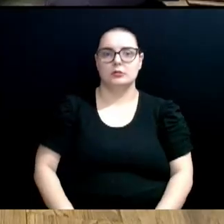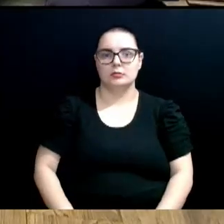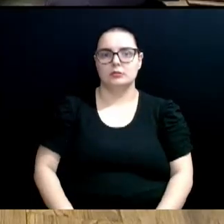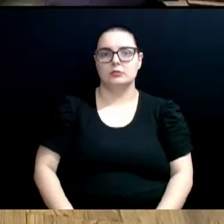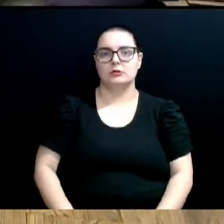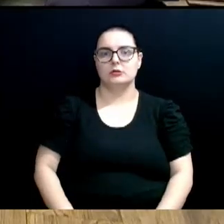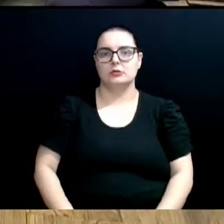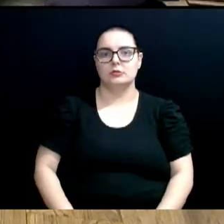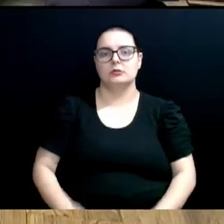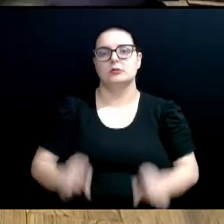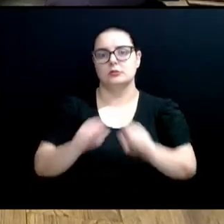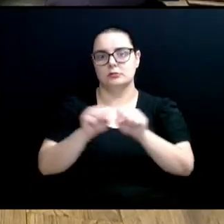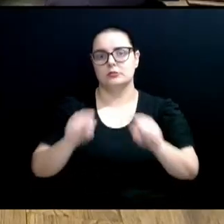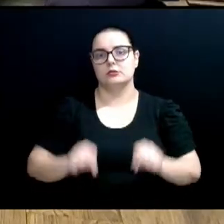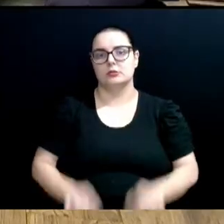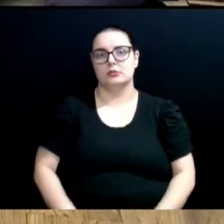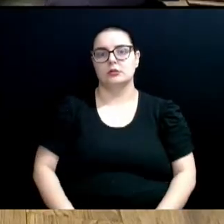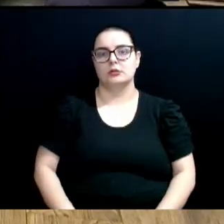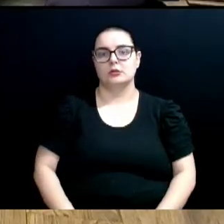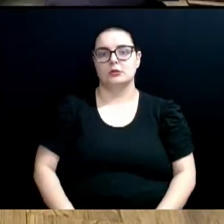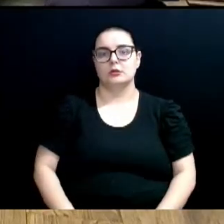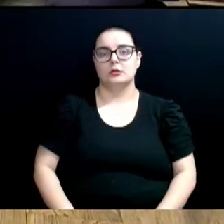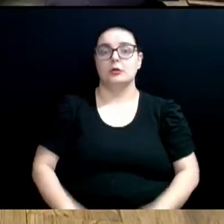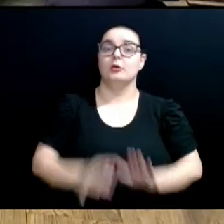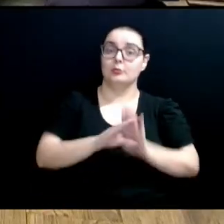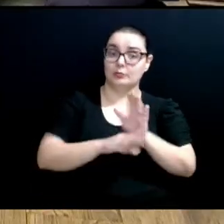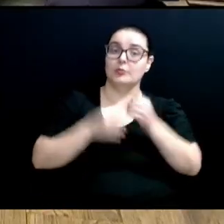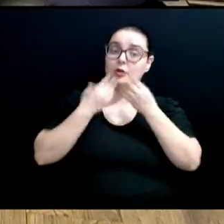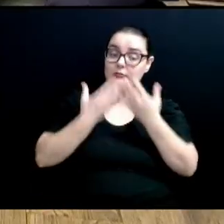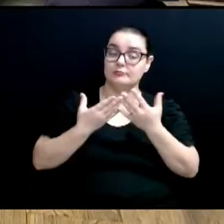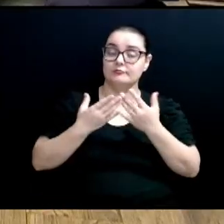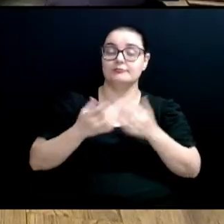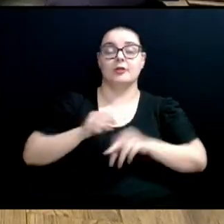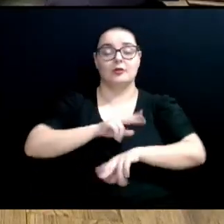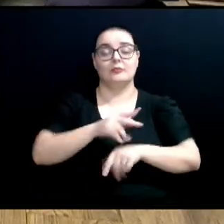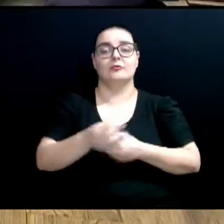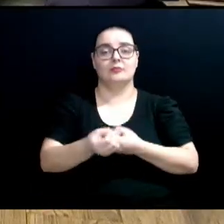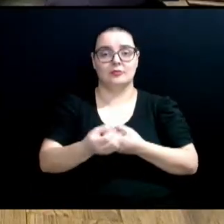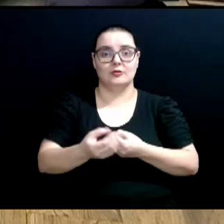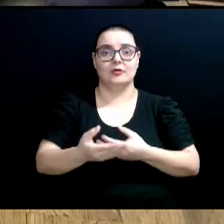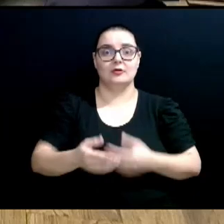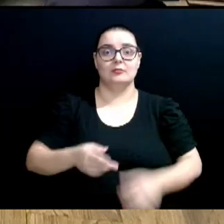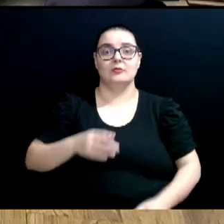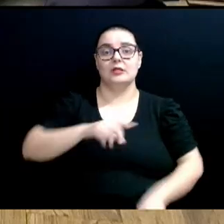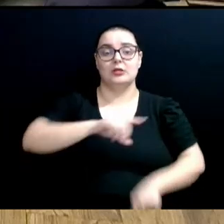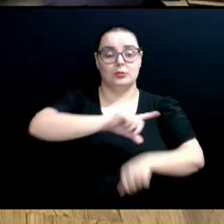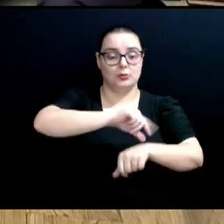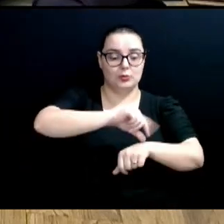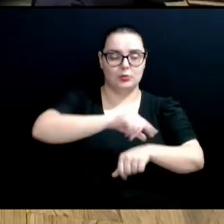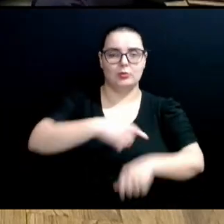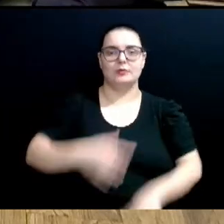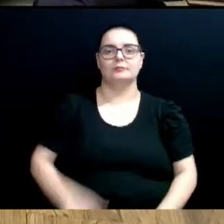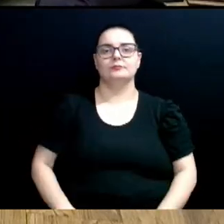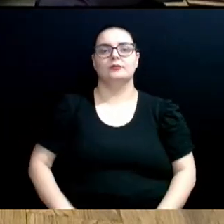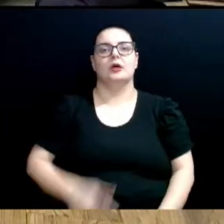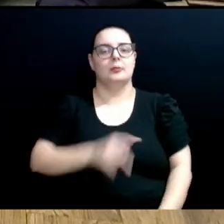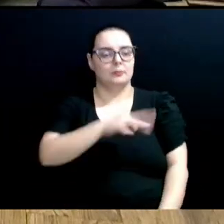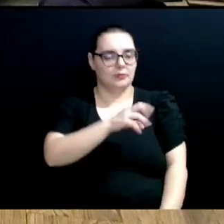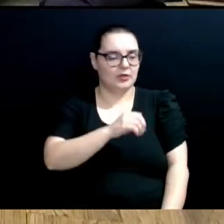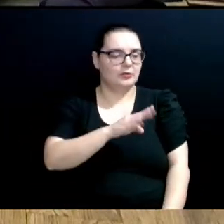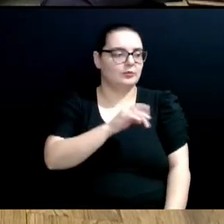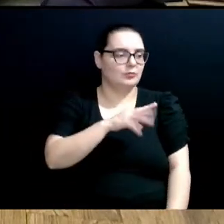sistêmicas. Programa bom, programa com muitas informações e passa rápido. Então, Paulo Braga, advogado e especialista em